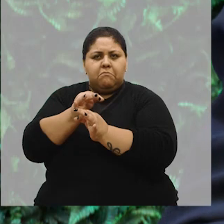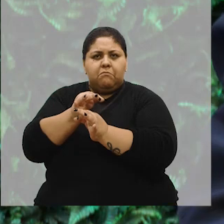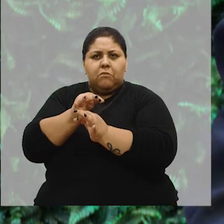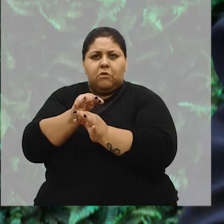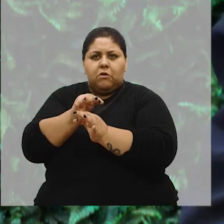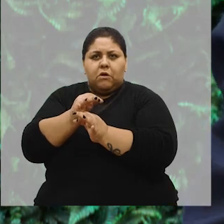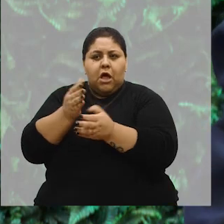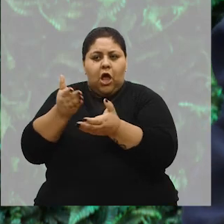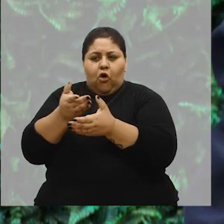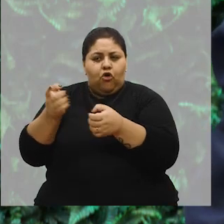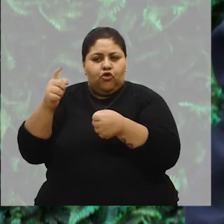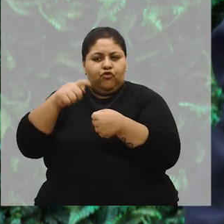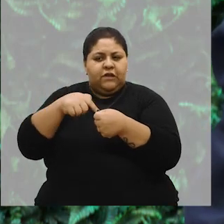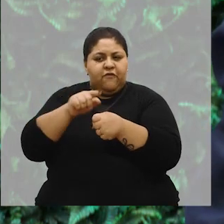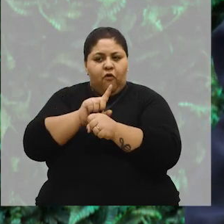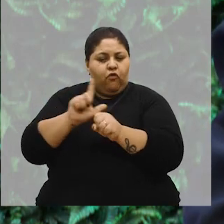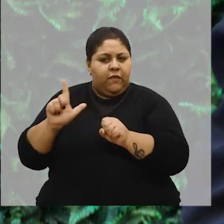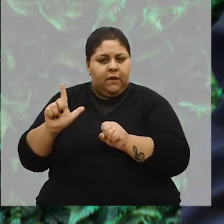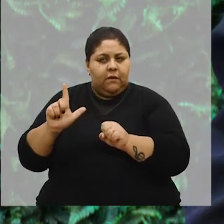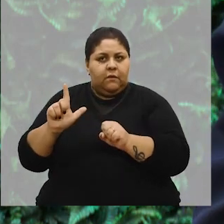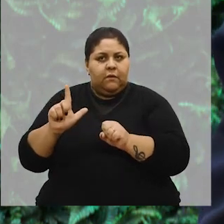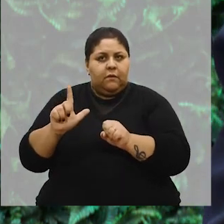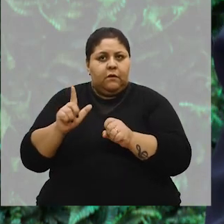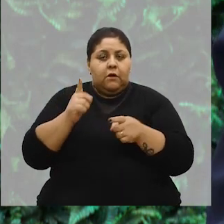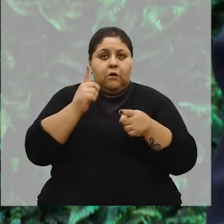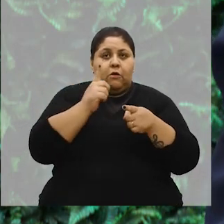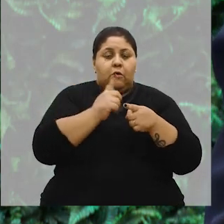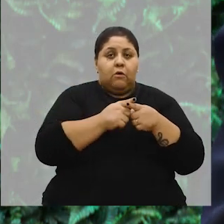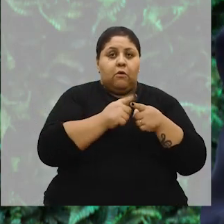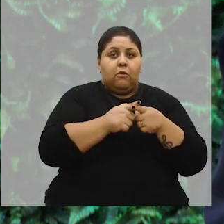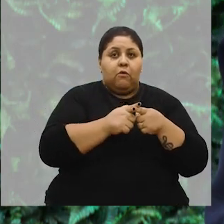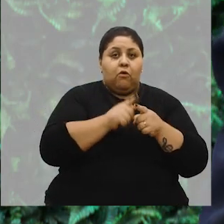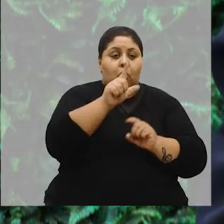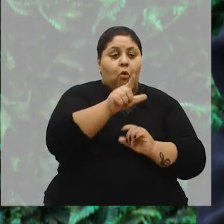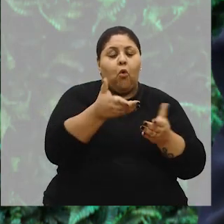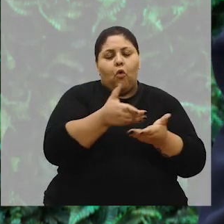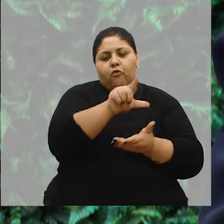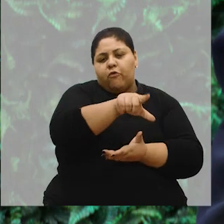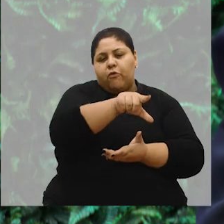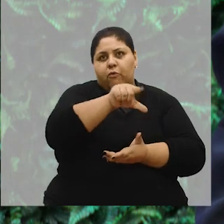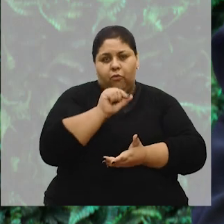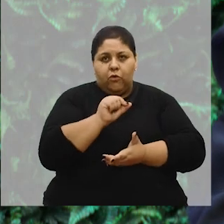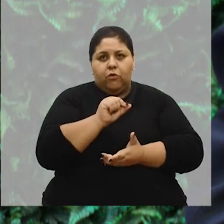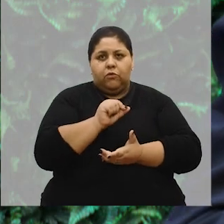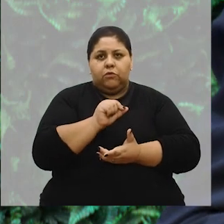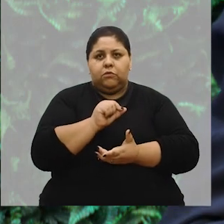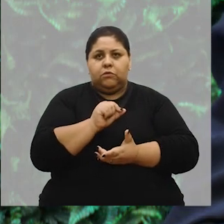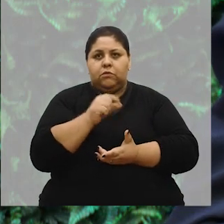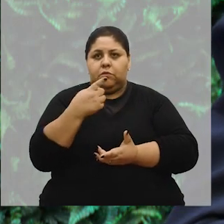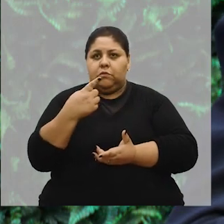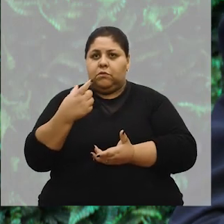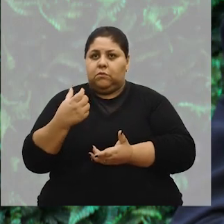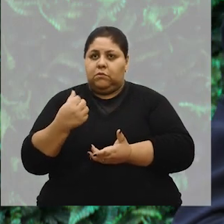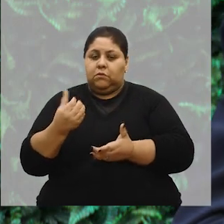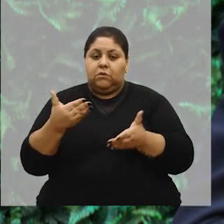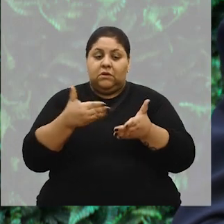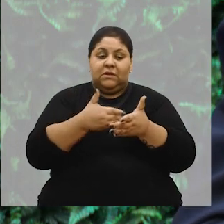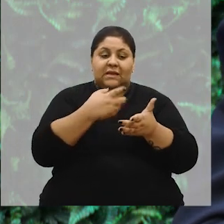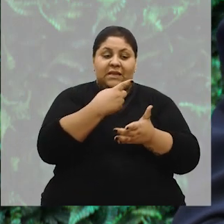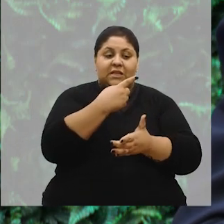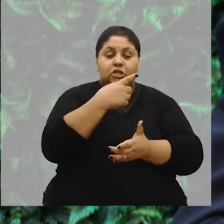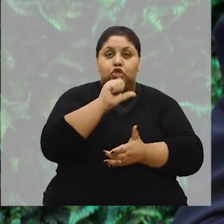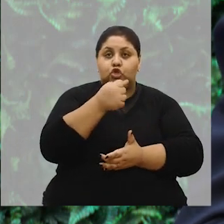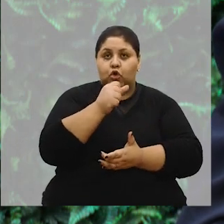aí, não tem volta, e é isso aí. O fato dele ser facultativo de 16 a